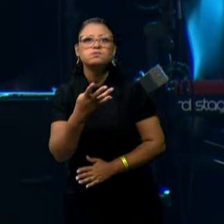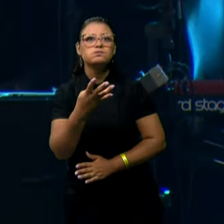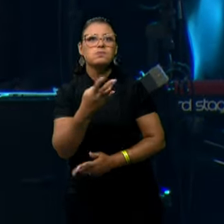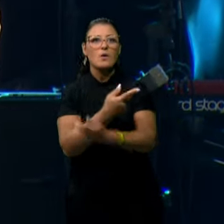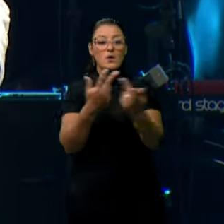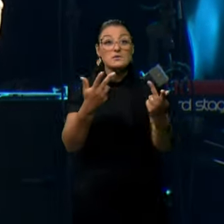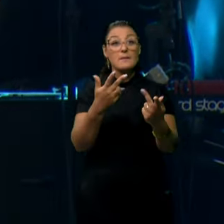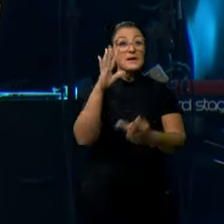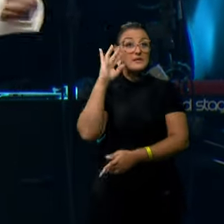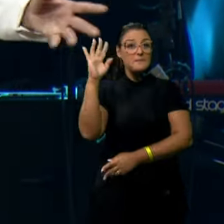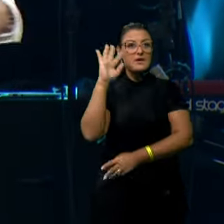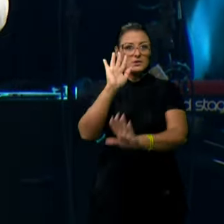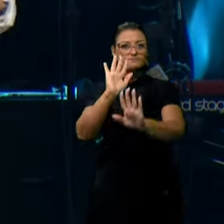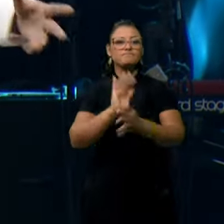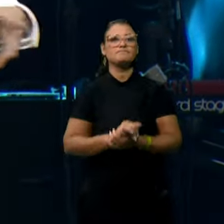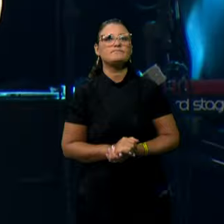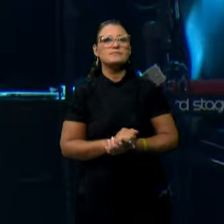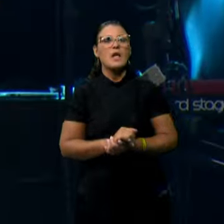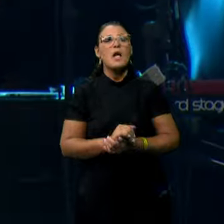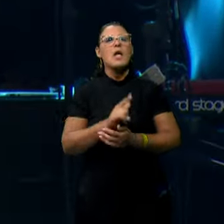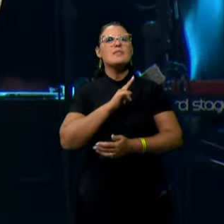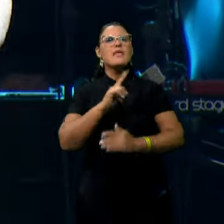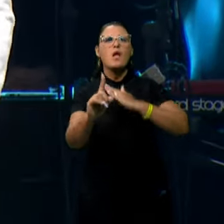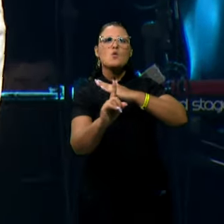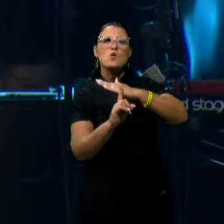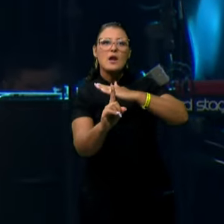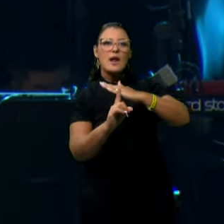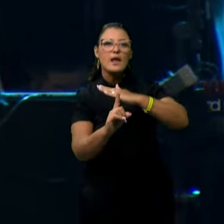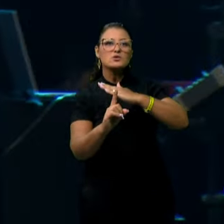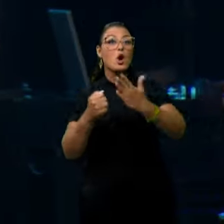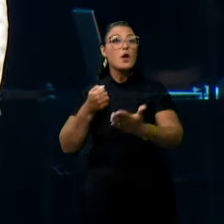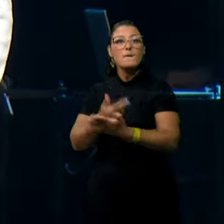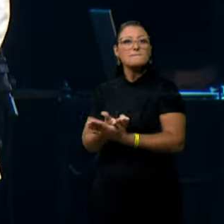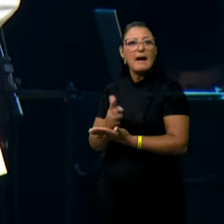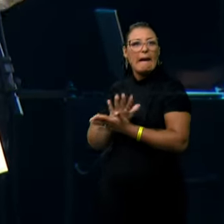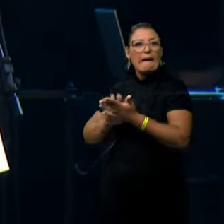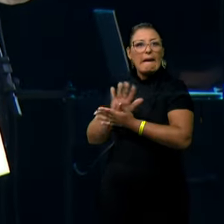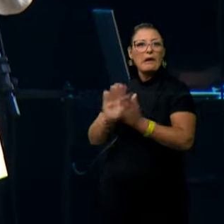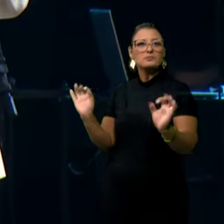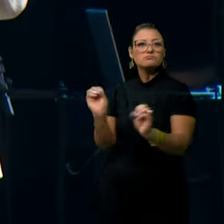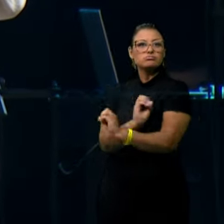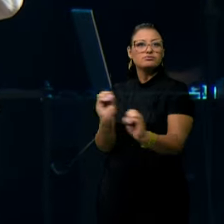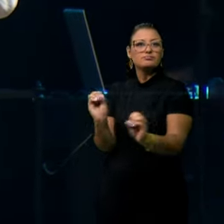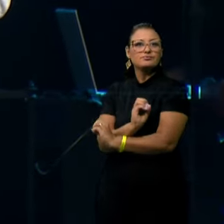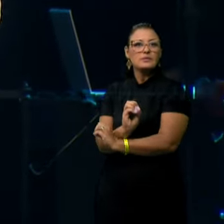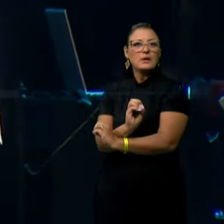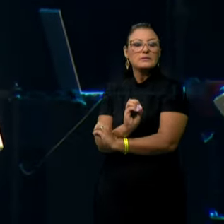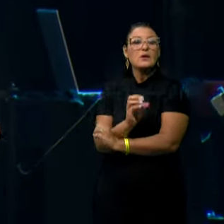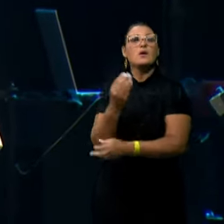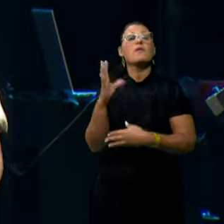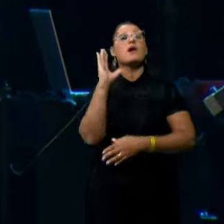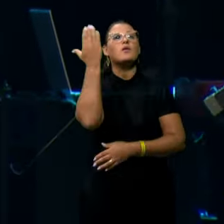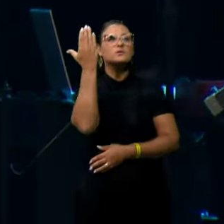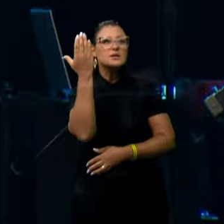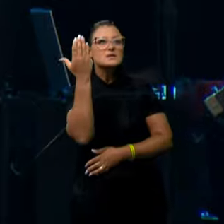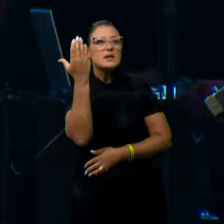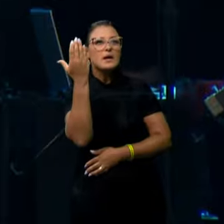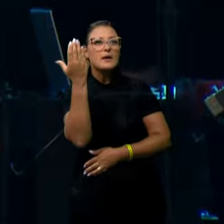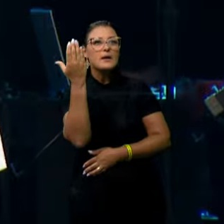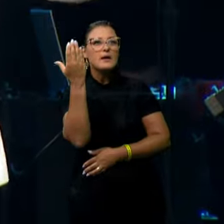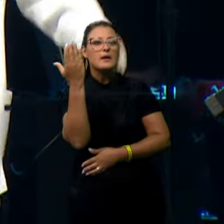se você tem um crente que não te paga Essas são as tuas batalhas mas imagine que o erro de